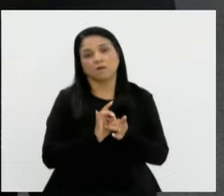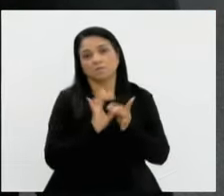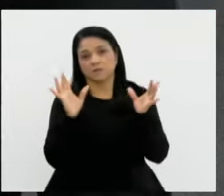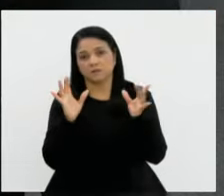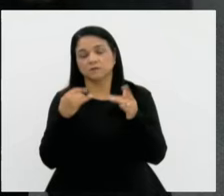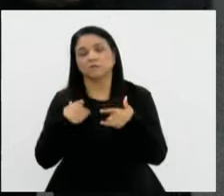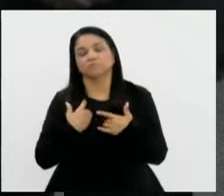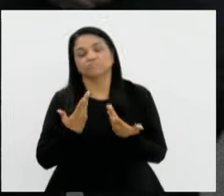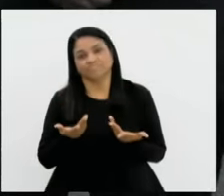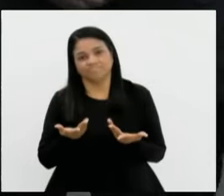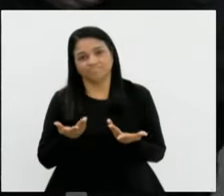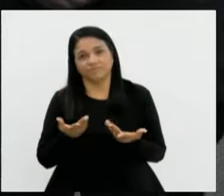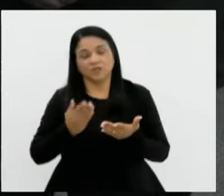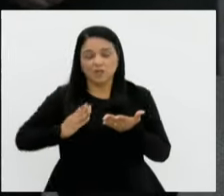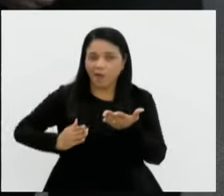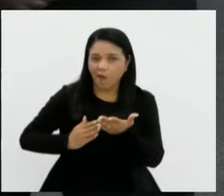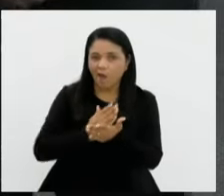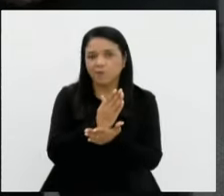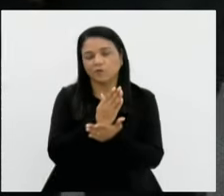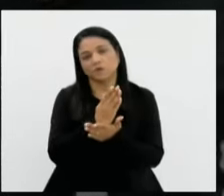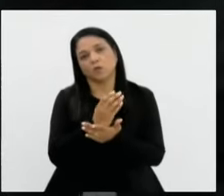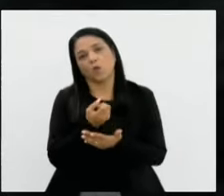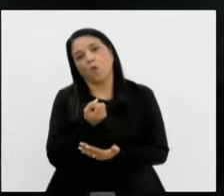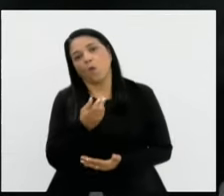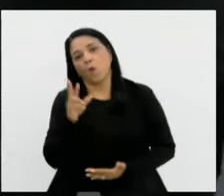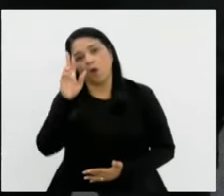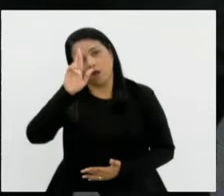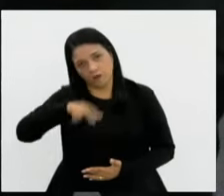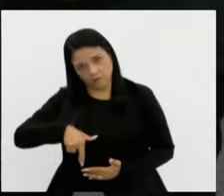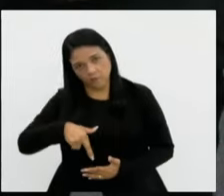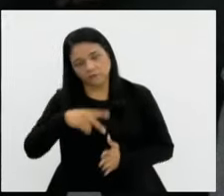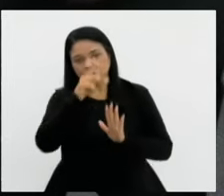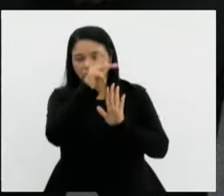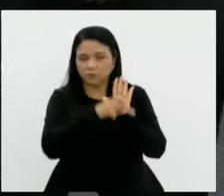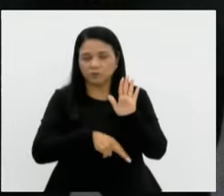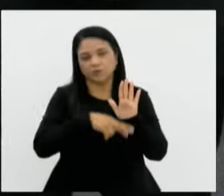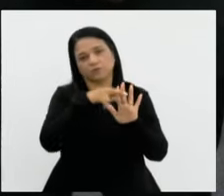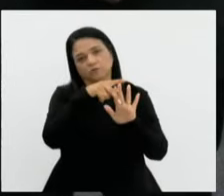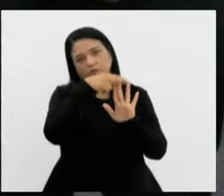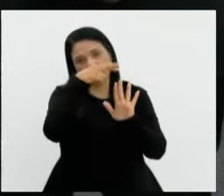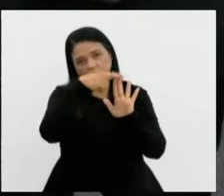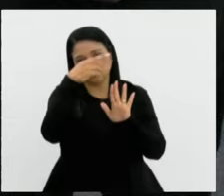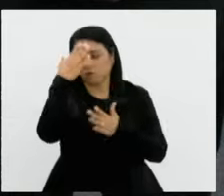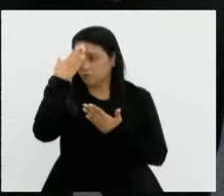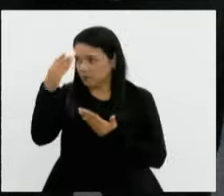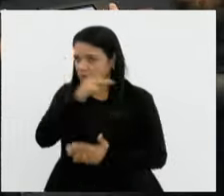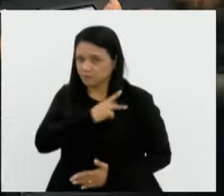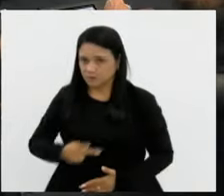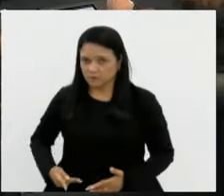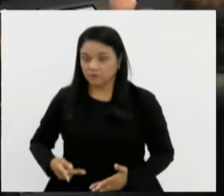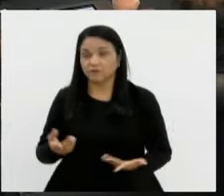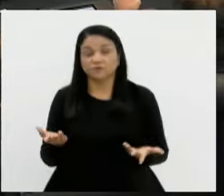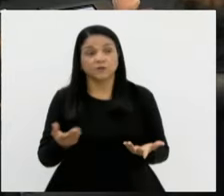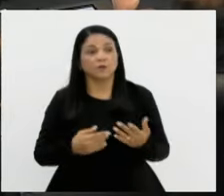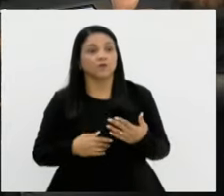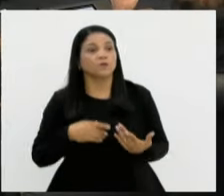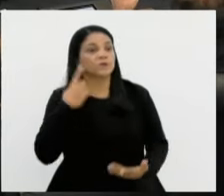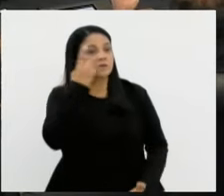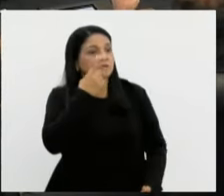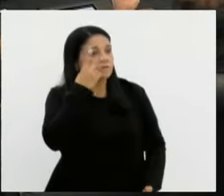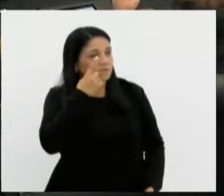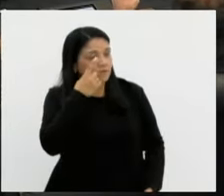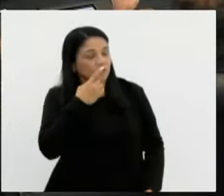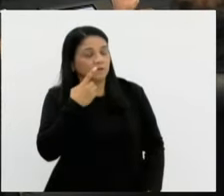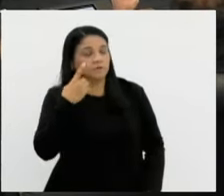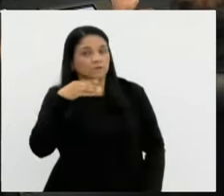e à aprovação ou à reprovação do projeto de resolução. Obrigado, presidente. Presidente, para um breve